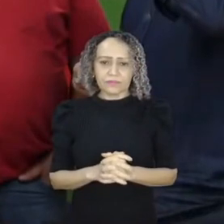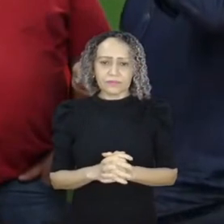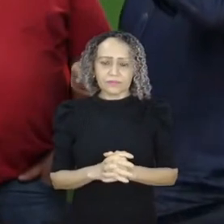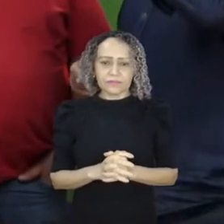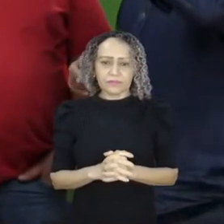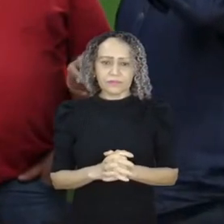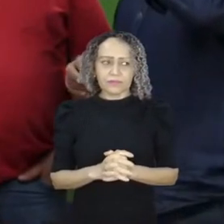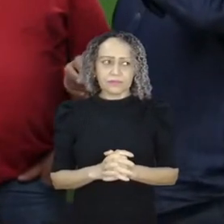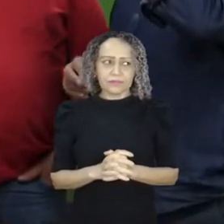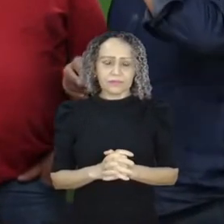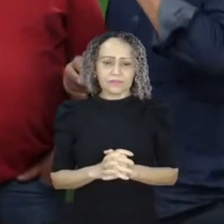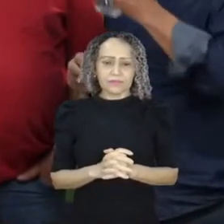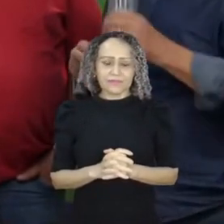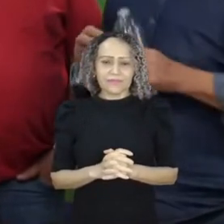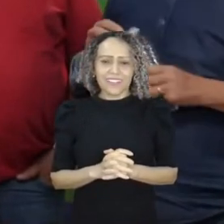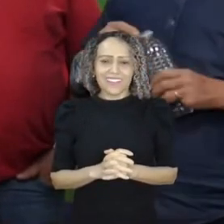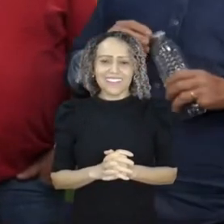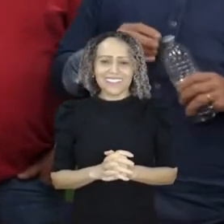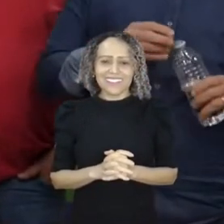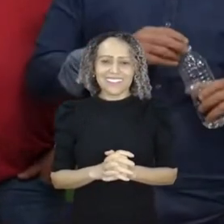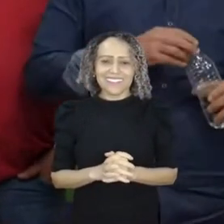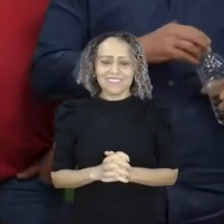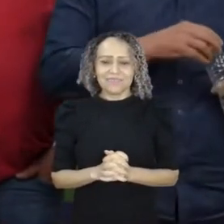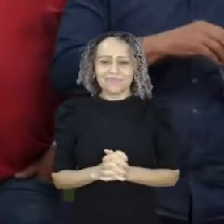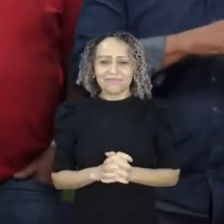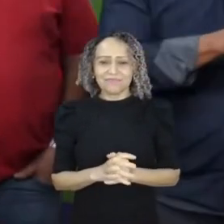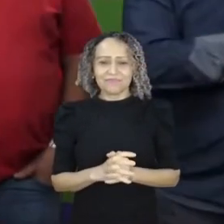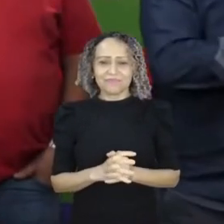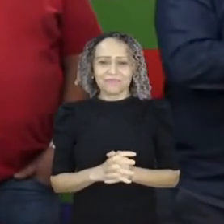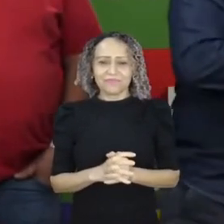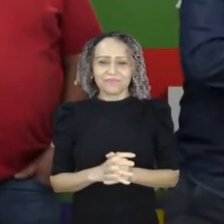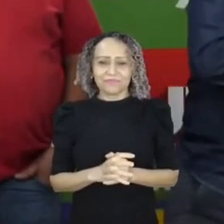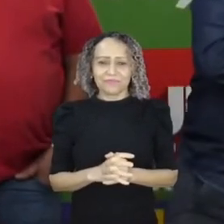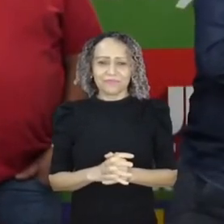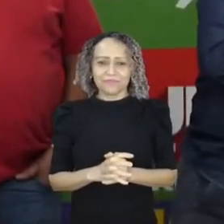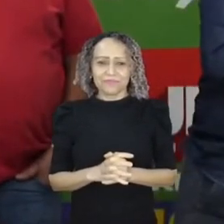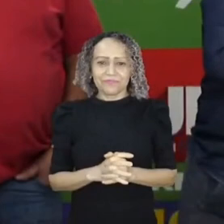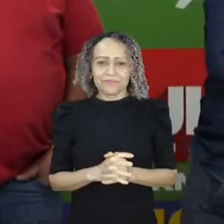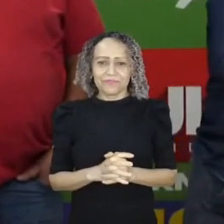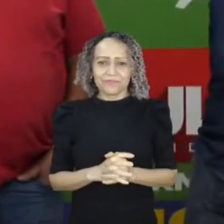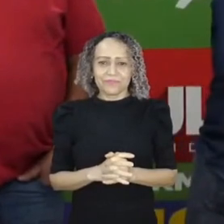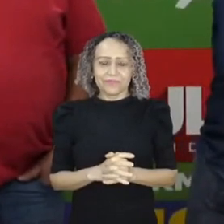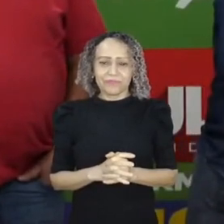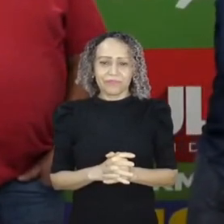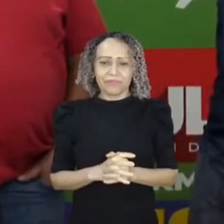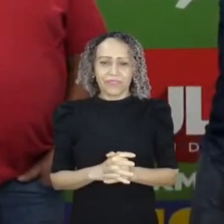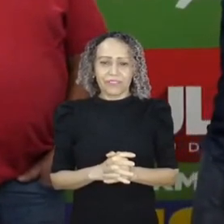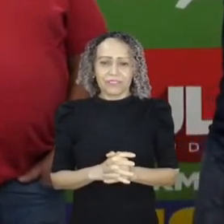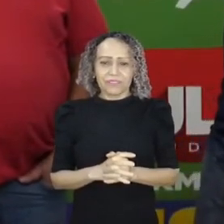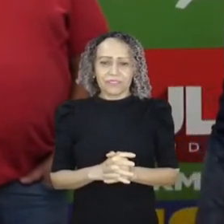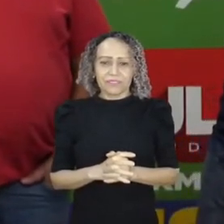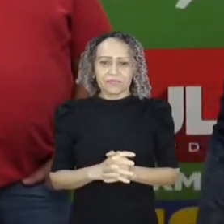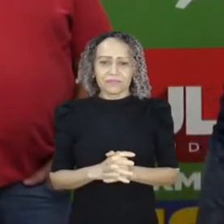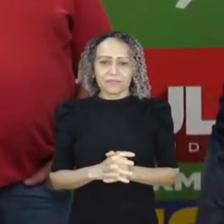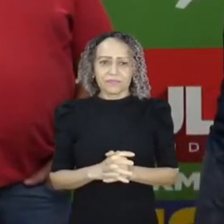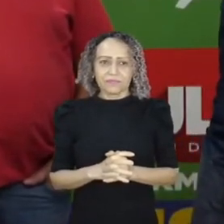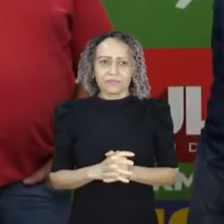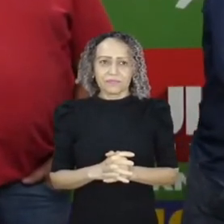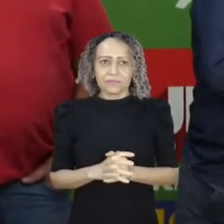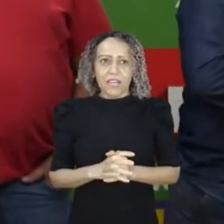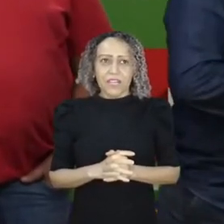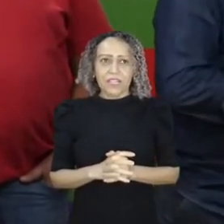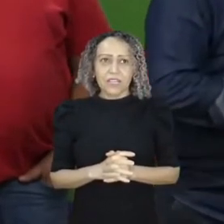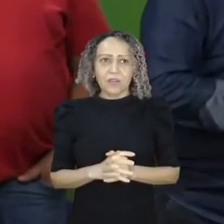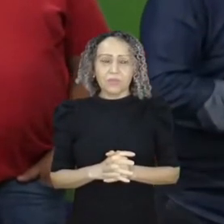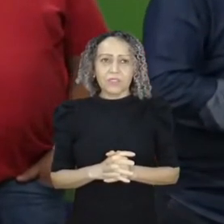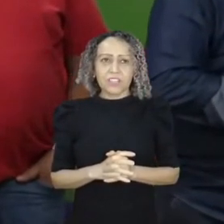somar os votos que o Tarcísio e o Rodrigo tiveram no primeiro turno, não é a intenção de voto